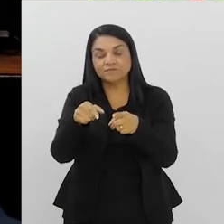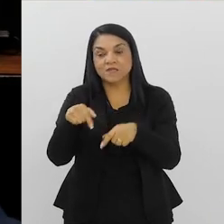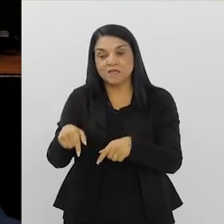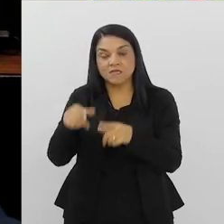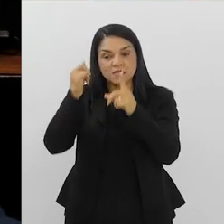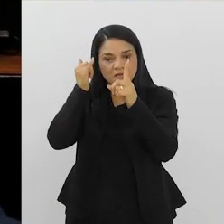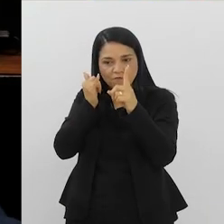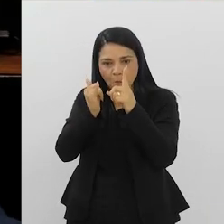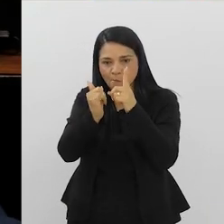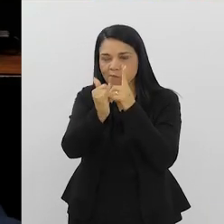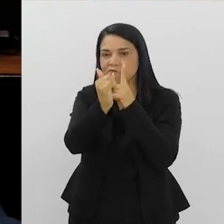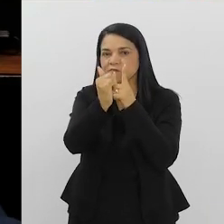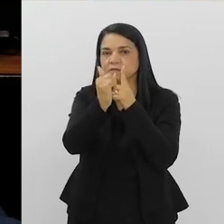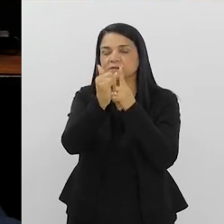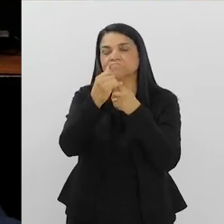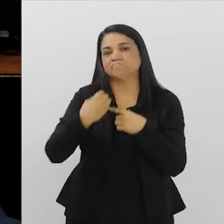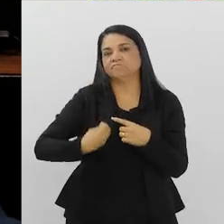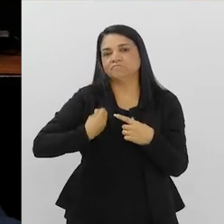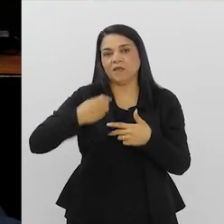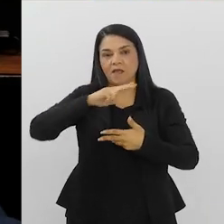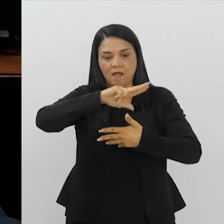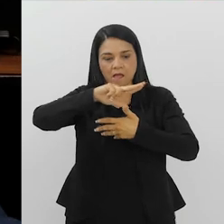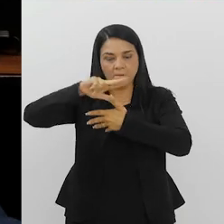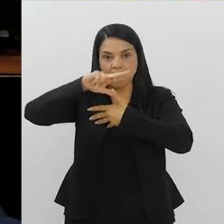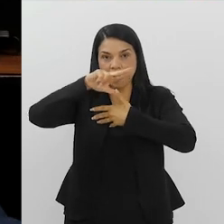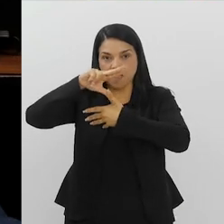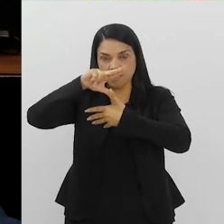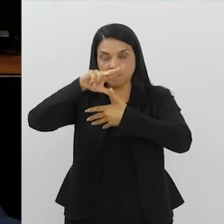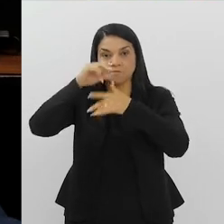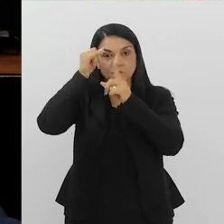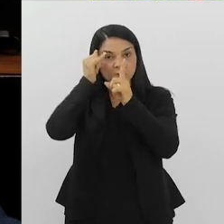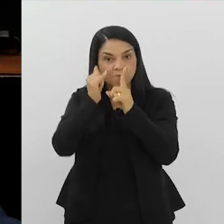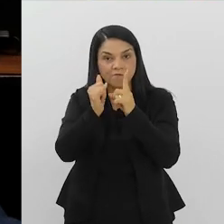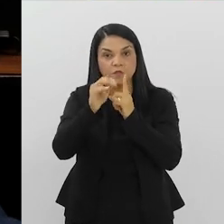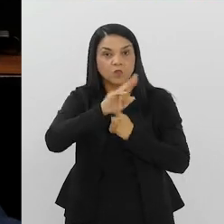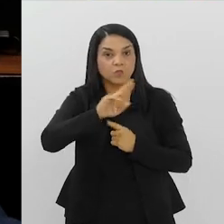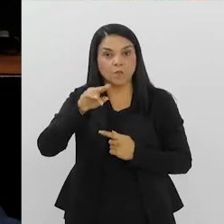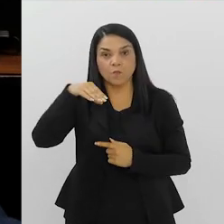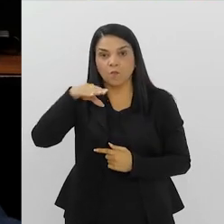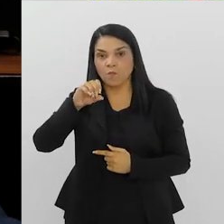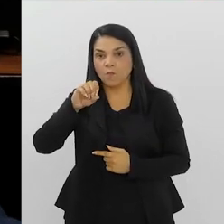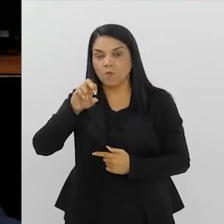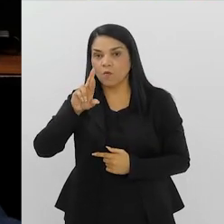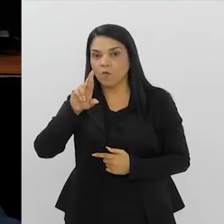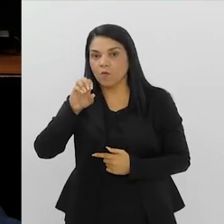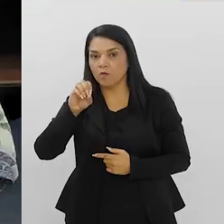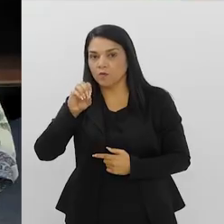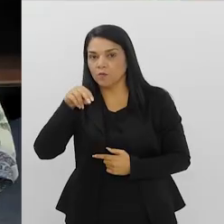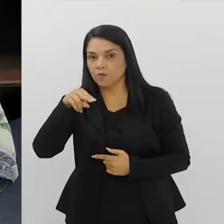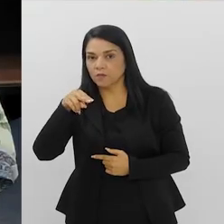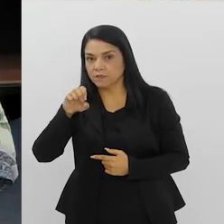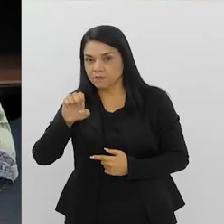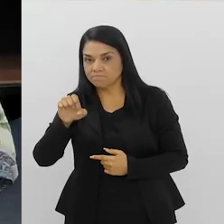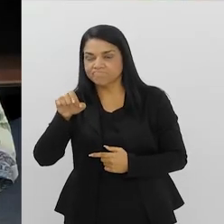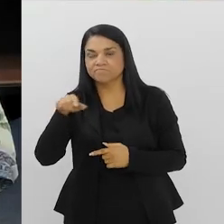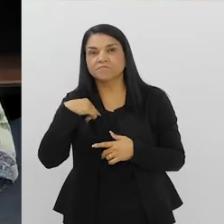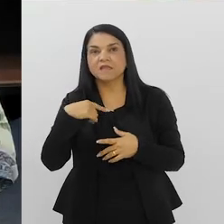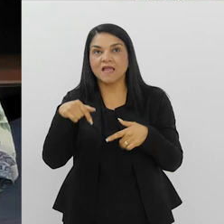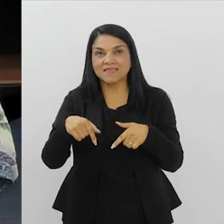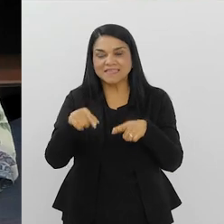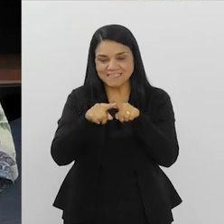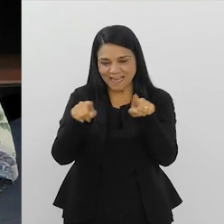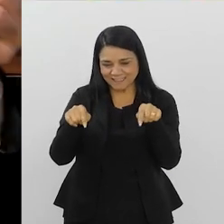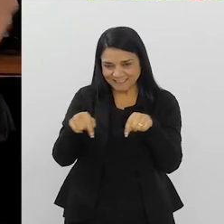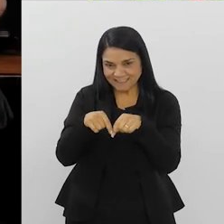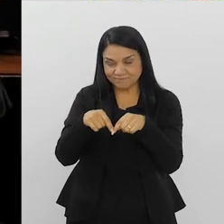eles haviam trazido eh da antiga do do mundo antigo digamos lá da antiga Palestina para